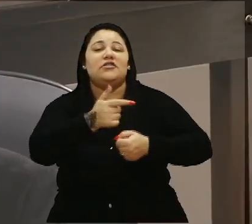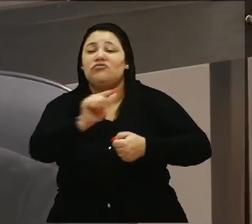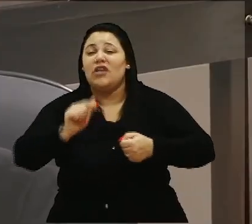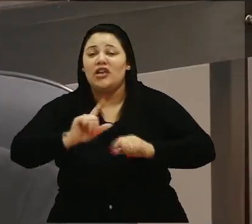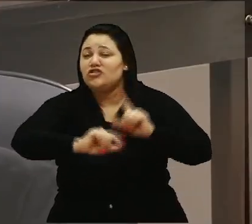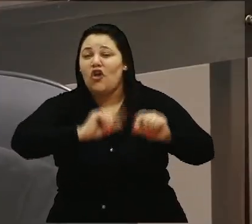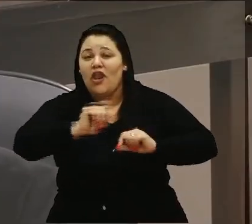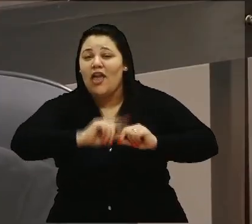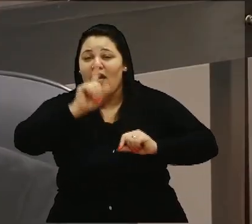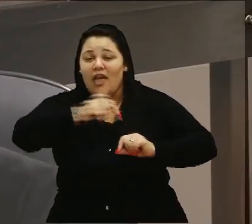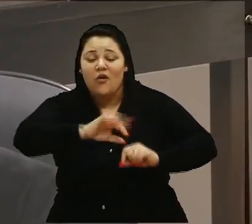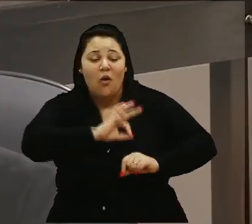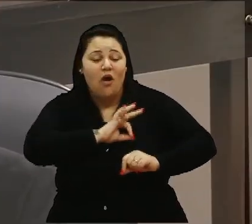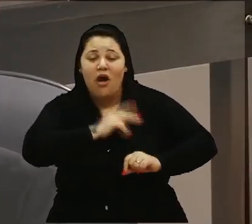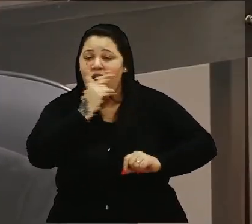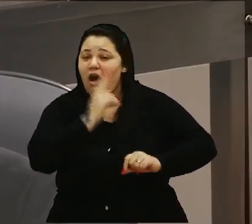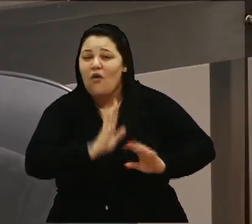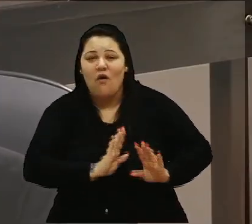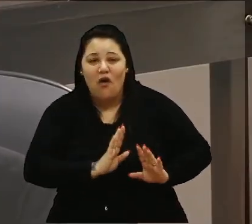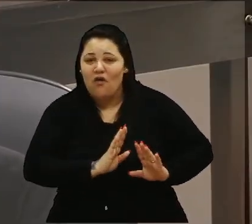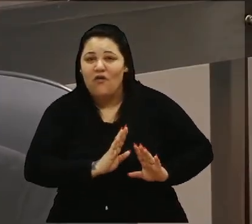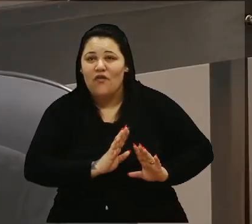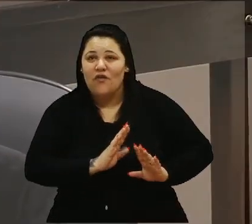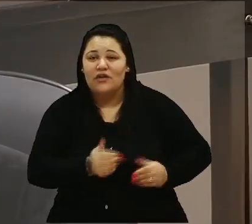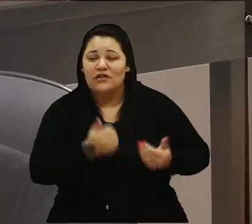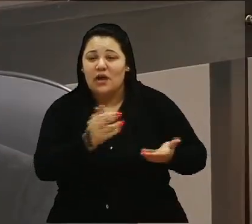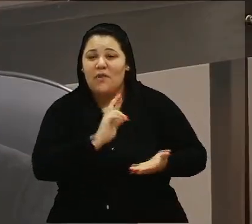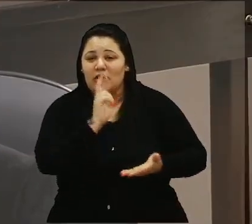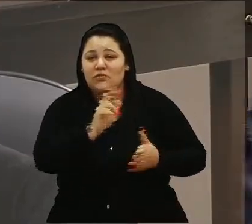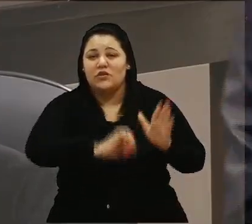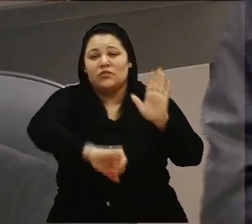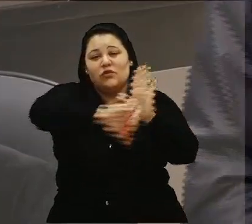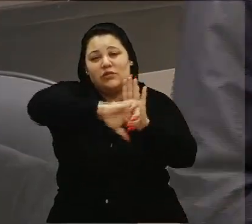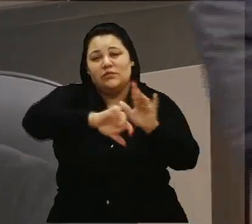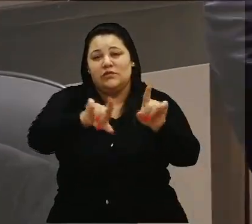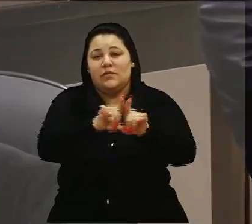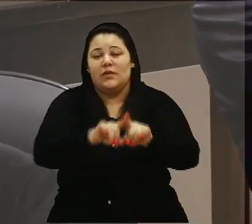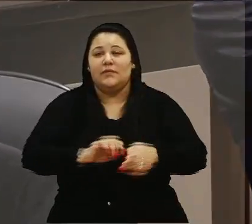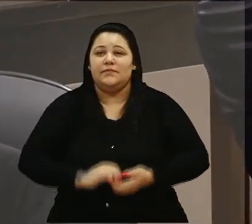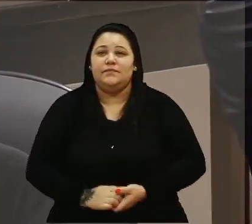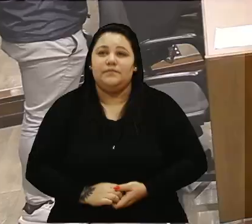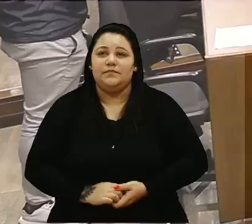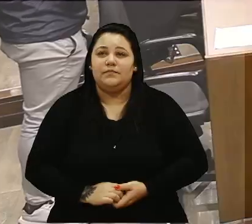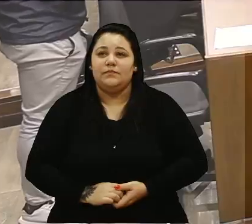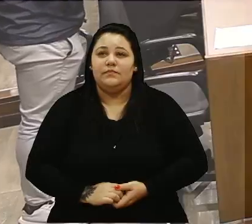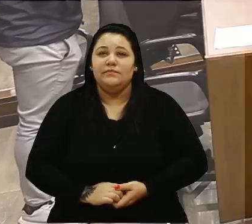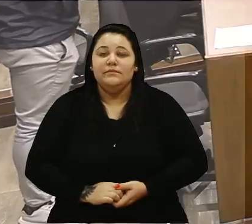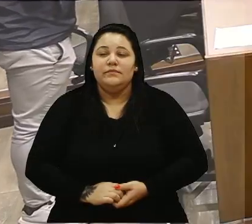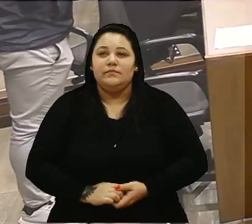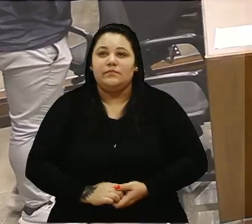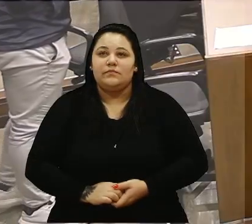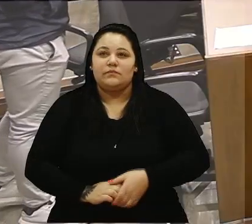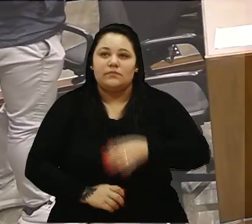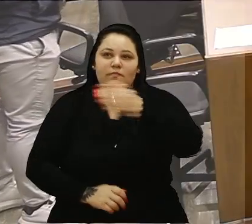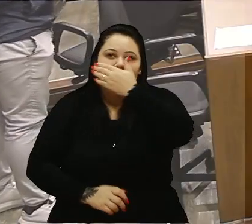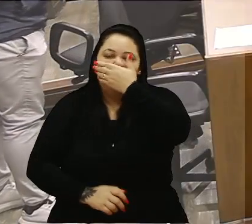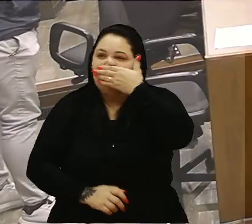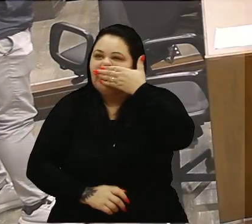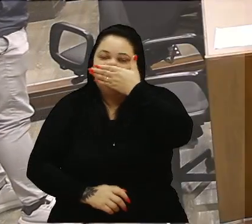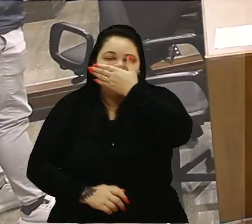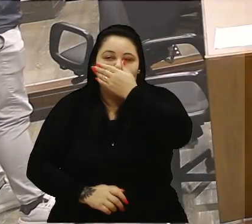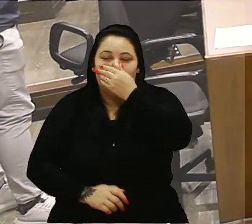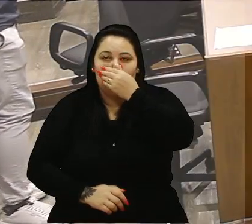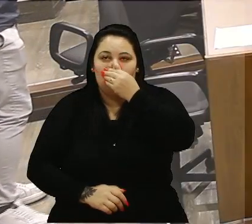É igual a polícia quando dá, né, uma resposta para o crime. Isso é a parte que me pediu. Obrigado, vereador Iago. É